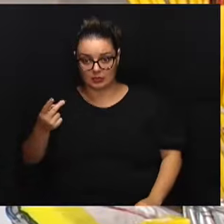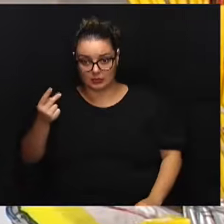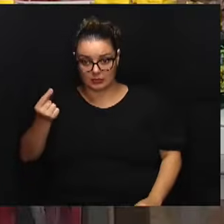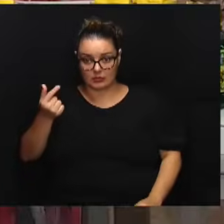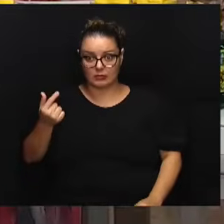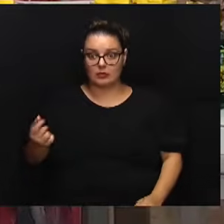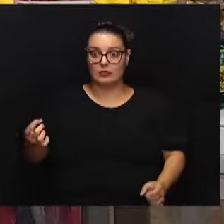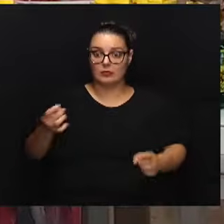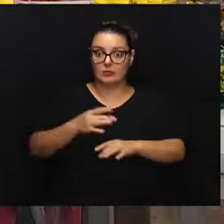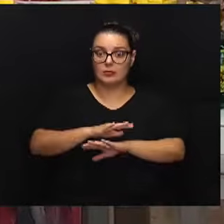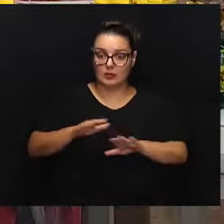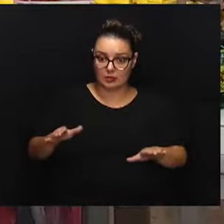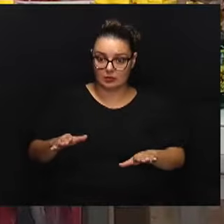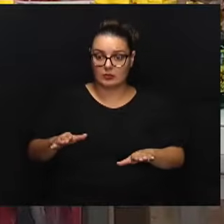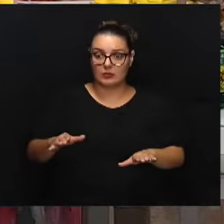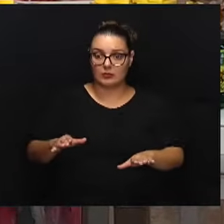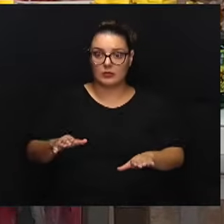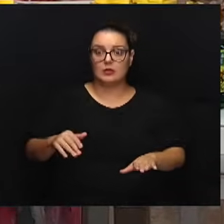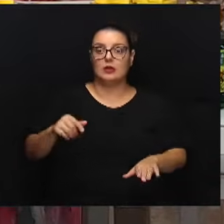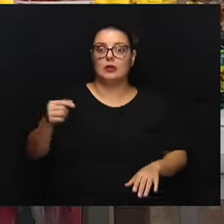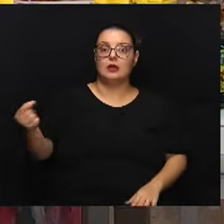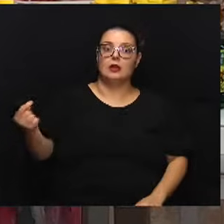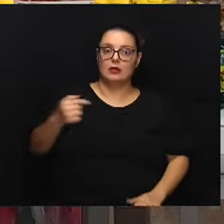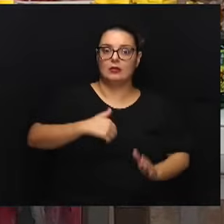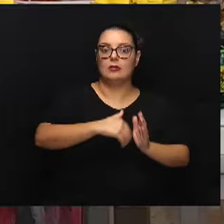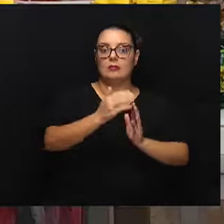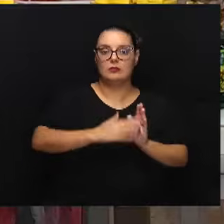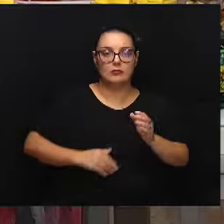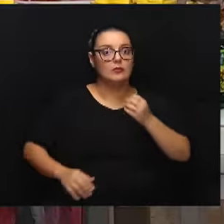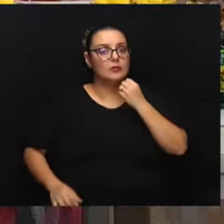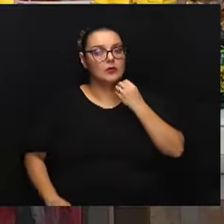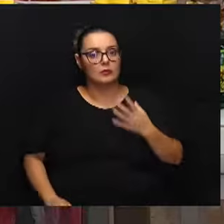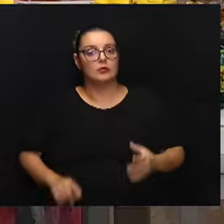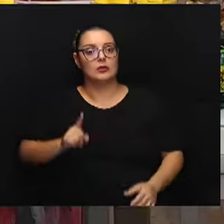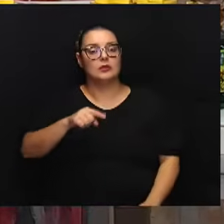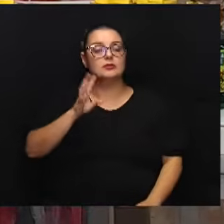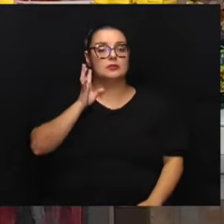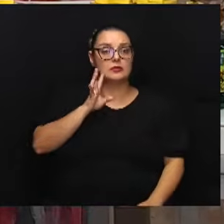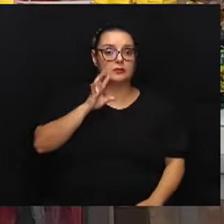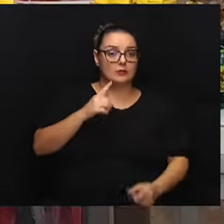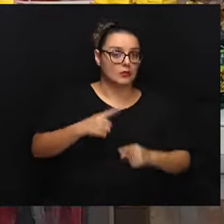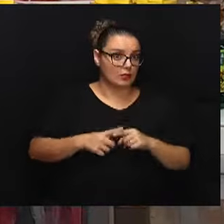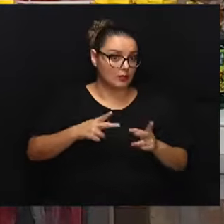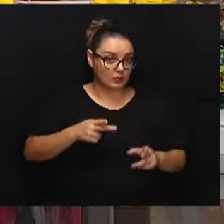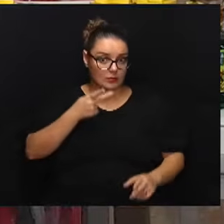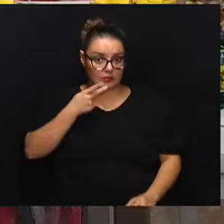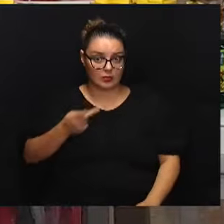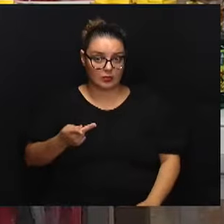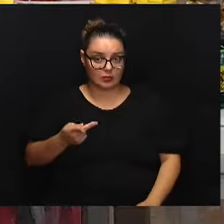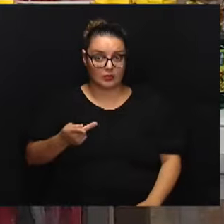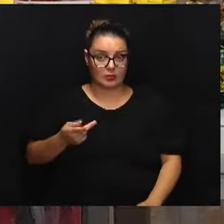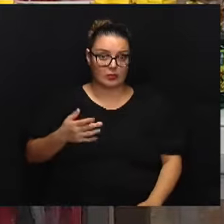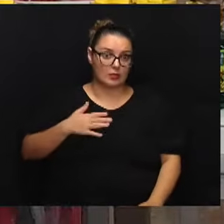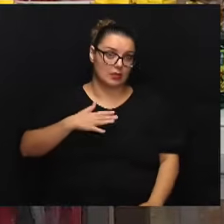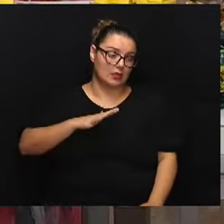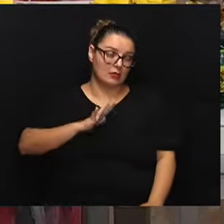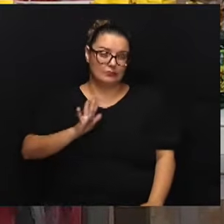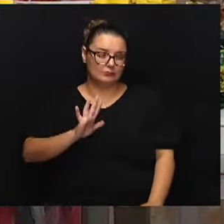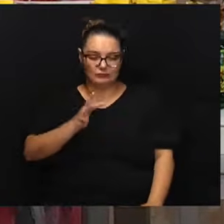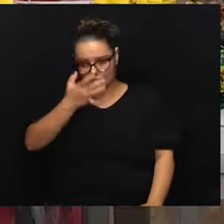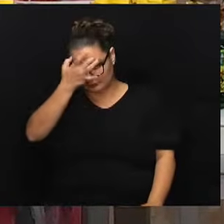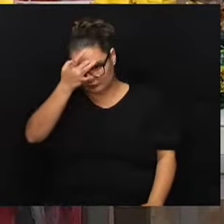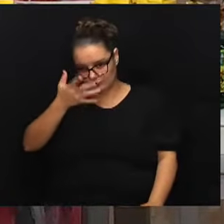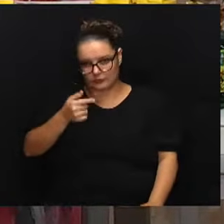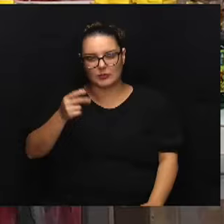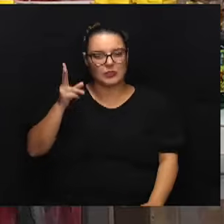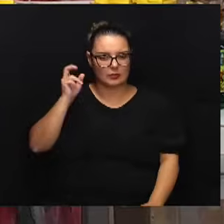já pronta, a gente já passa diretamente na tela. Muito bom, isso é legal, porque como você fala, eu não sou muito do dom. Já ouviu aquela